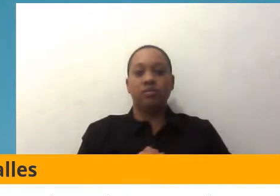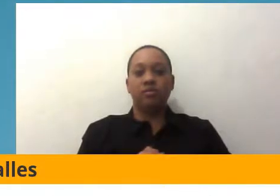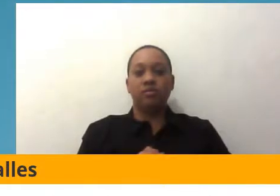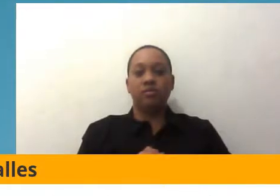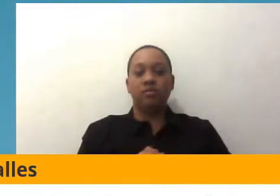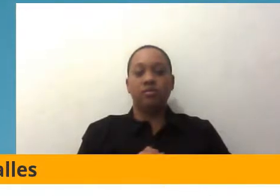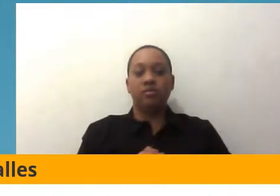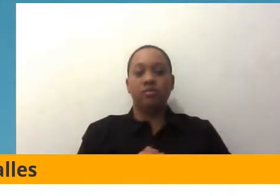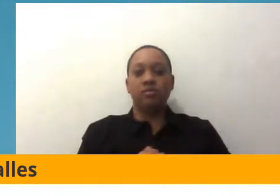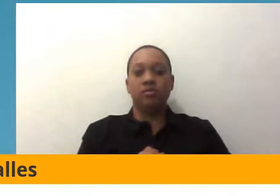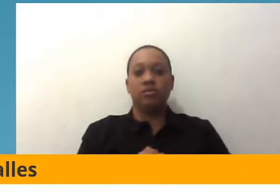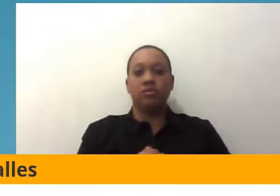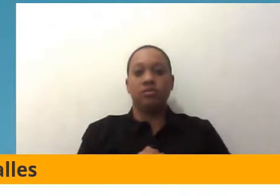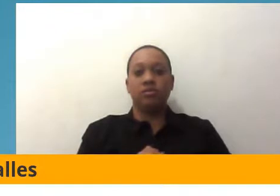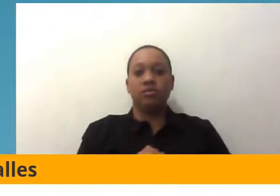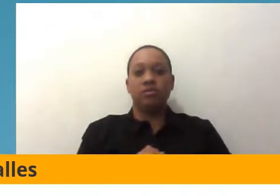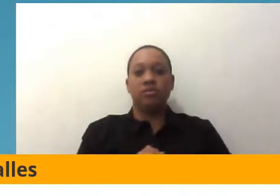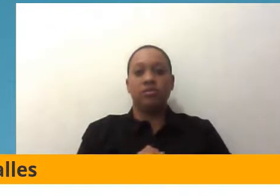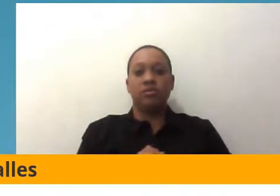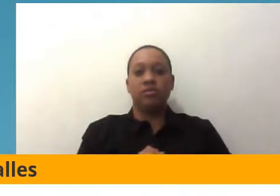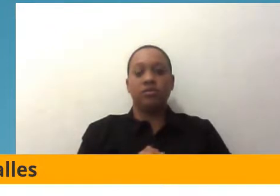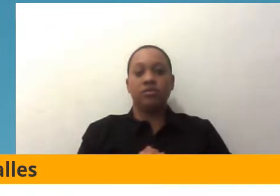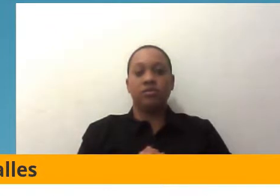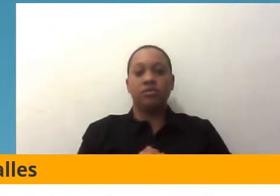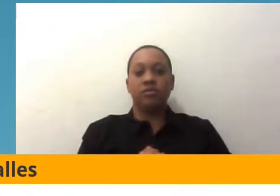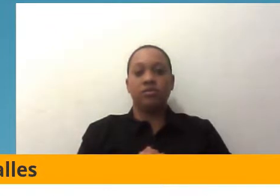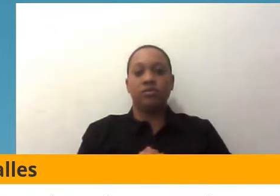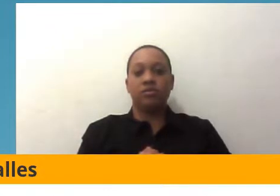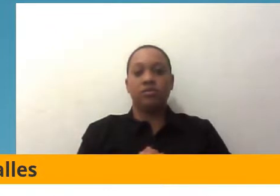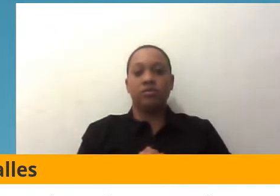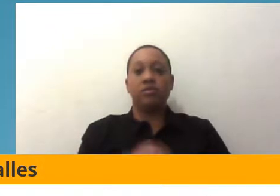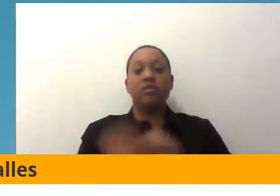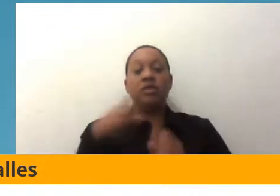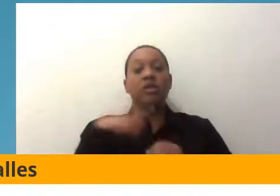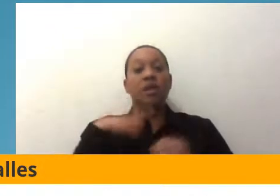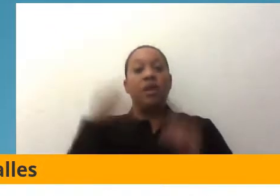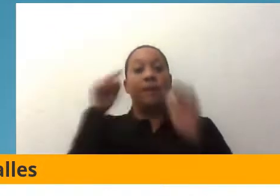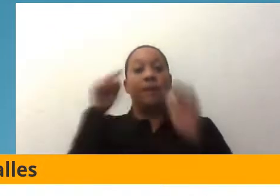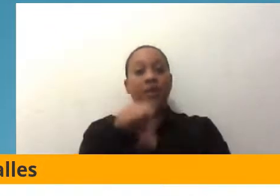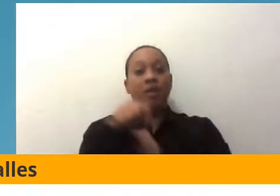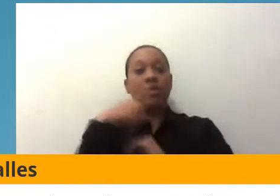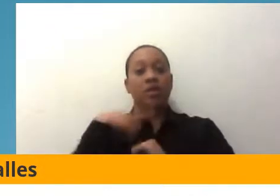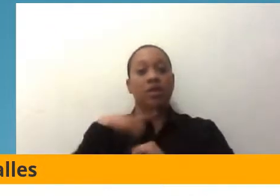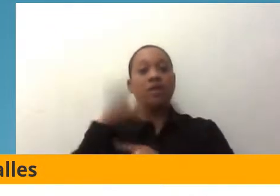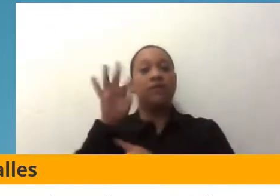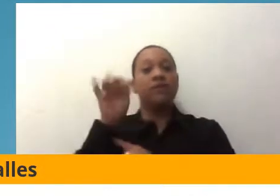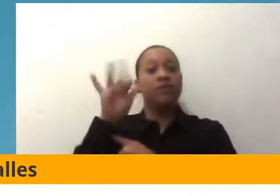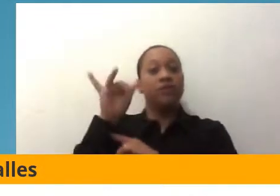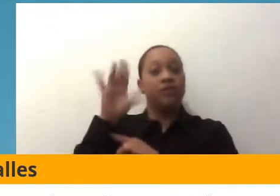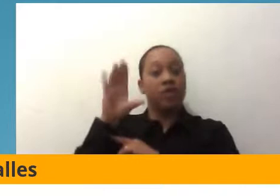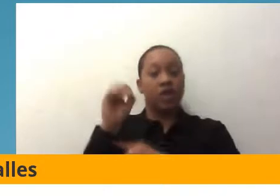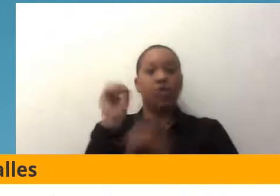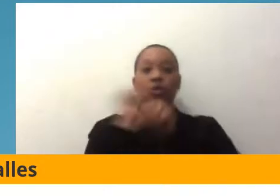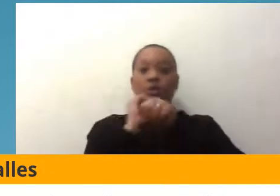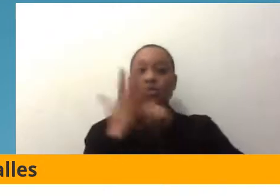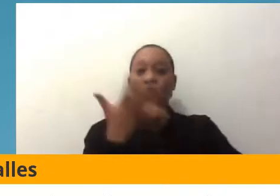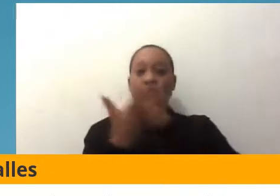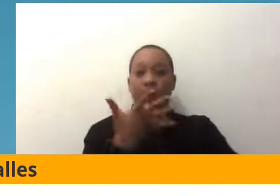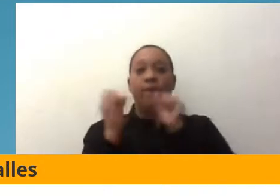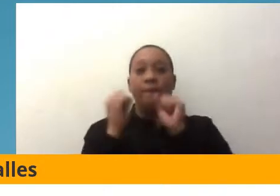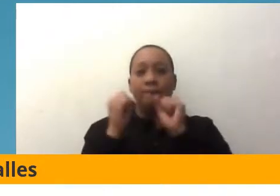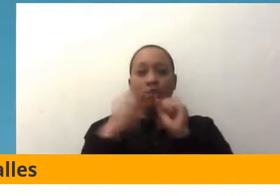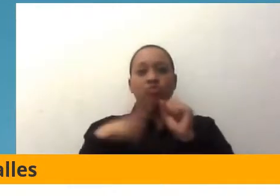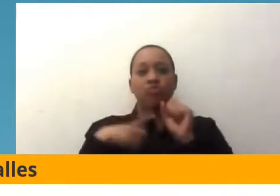Fernando, tem uma pergunta aqui já, olha. A Covid-19 pode ser interpretada como sendo uma resposta inflamatória generalizada do nosso organismo?